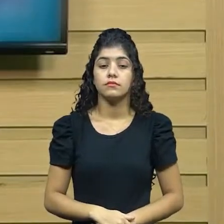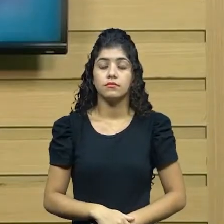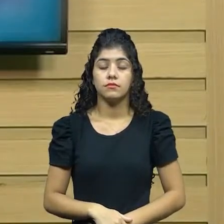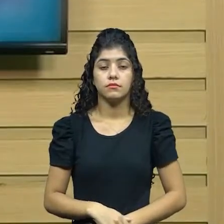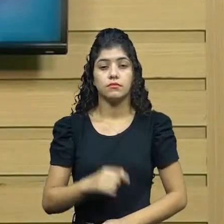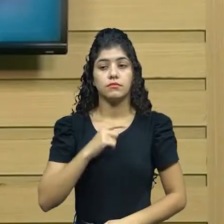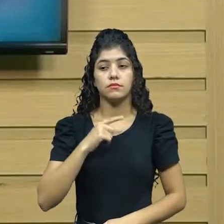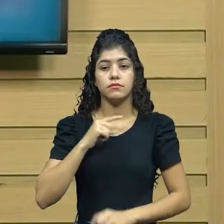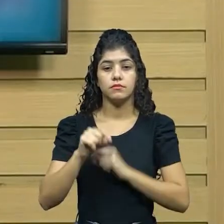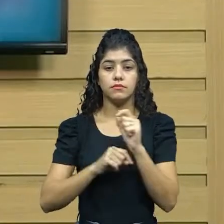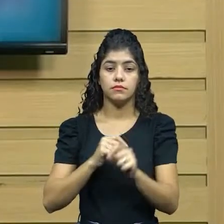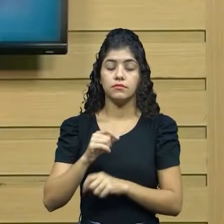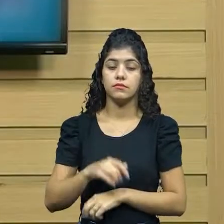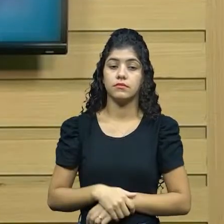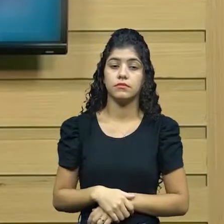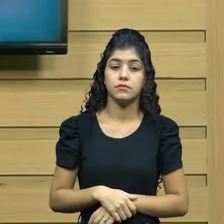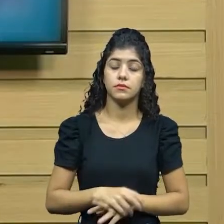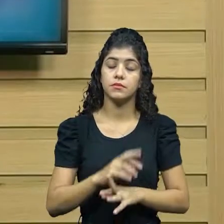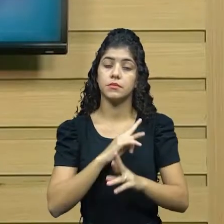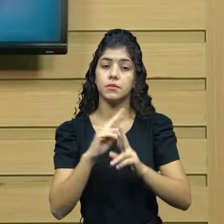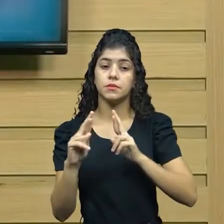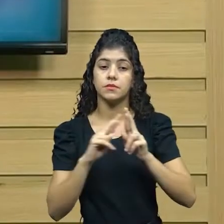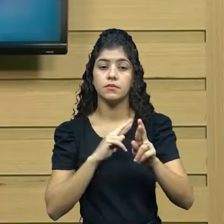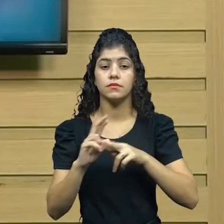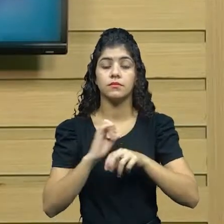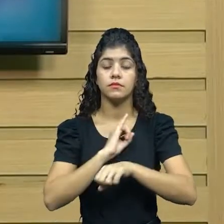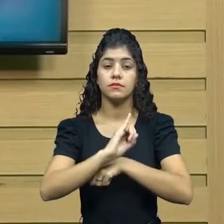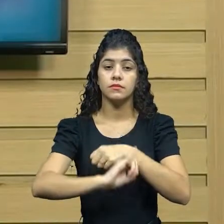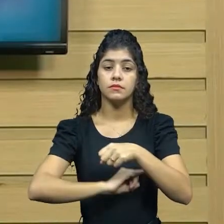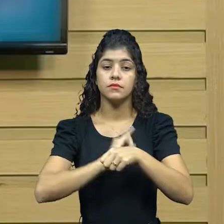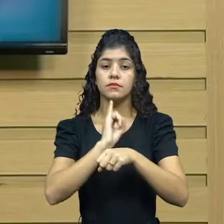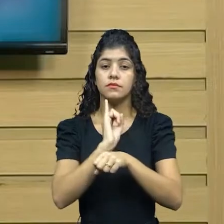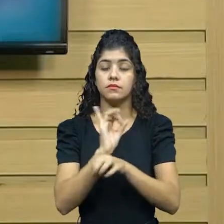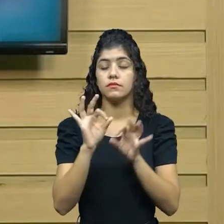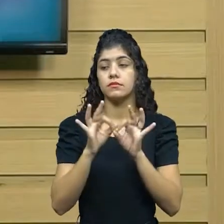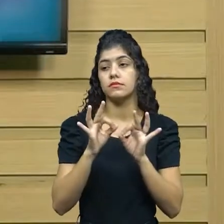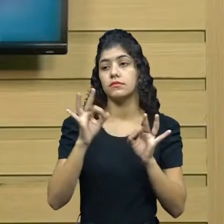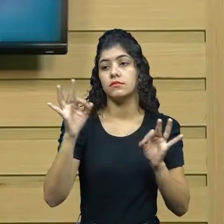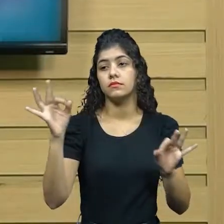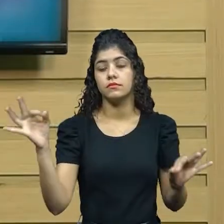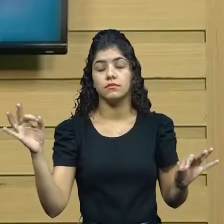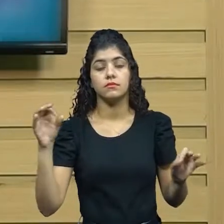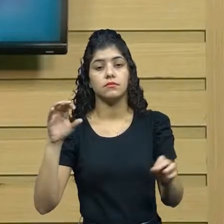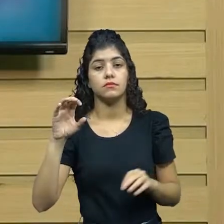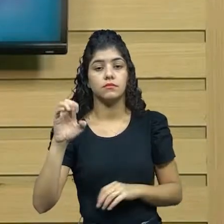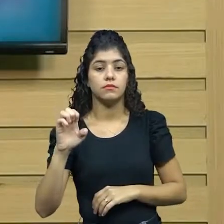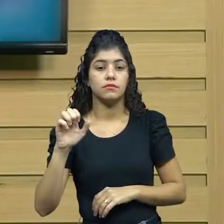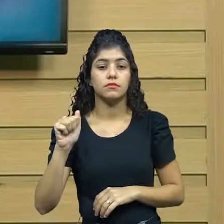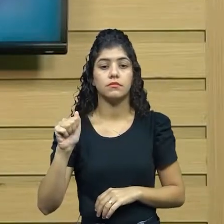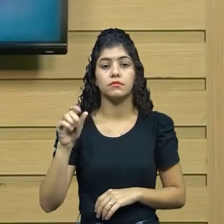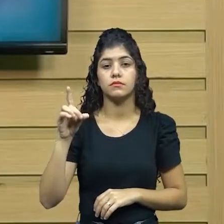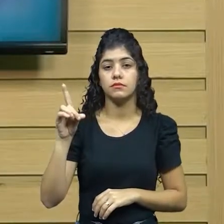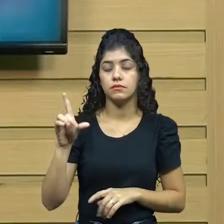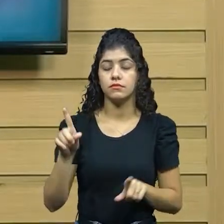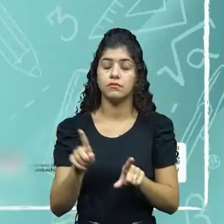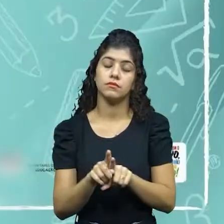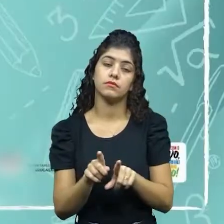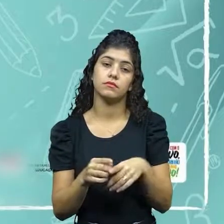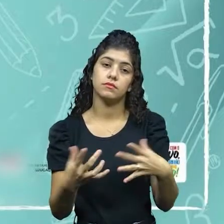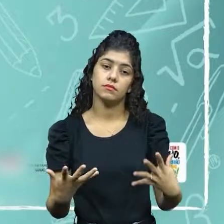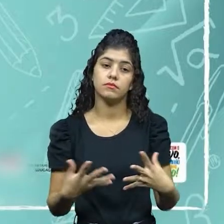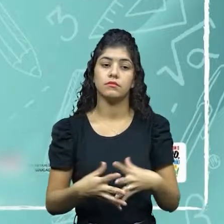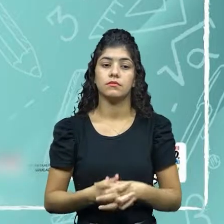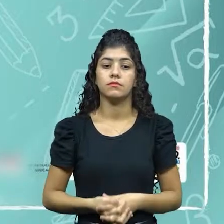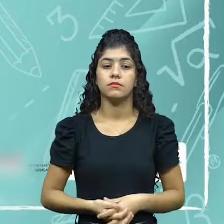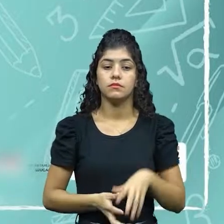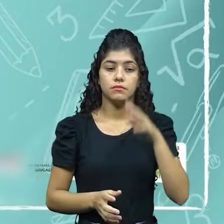está se relacionando de forma a longa distância, de uma distância, mas tem essa conexão.